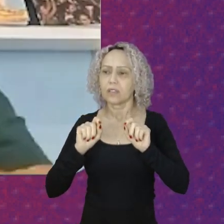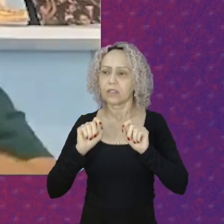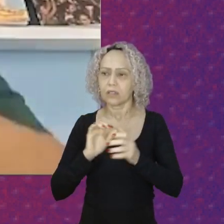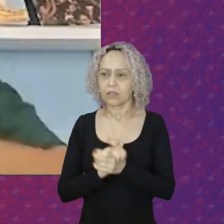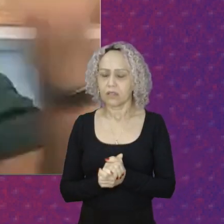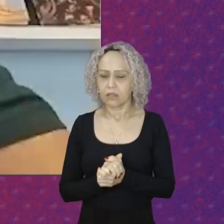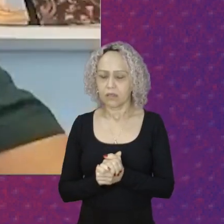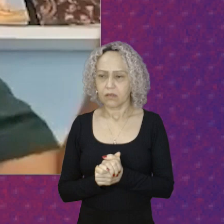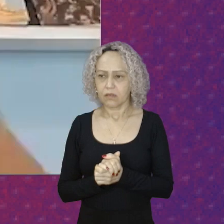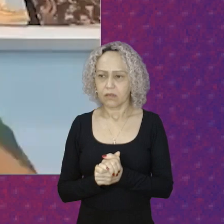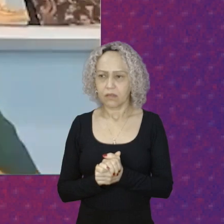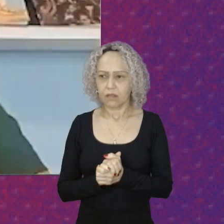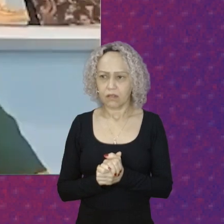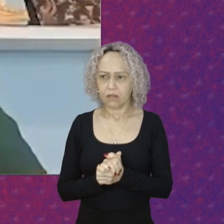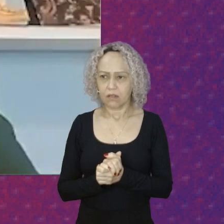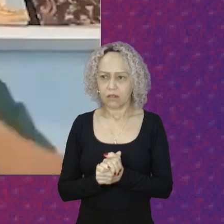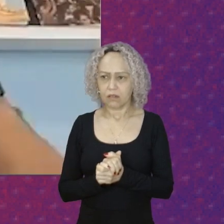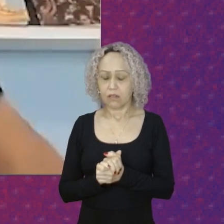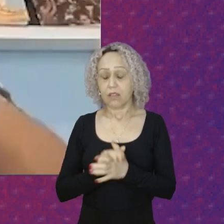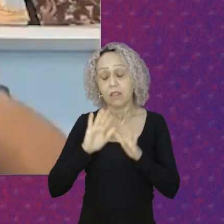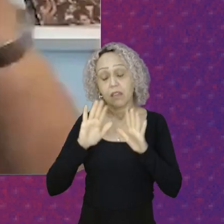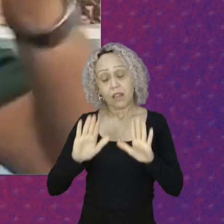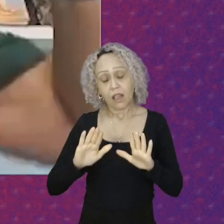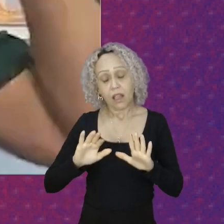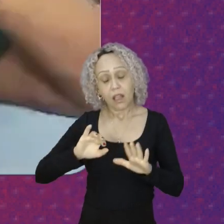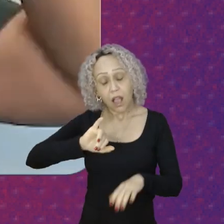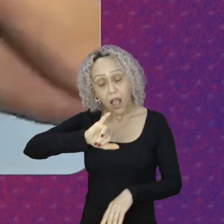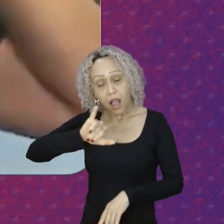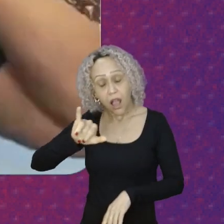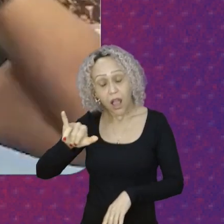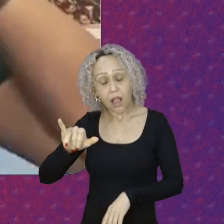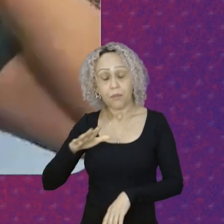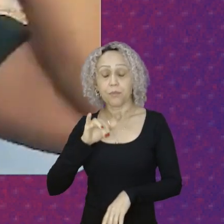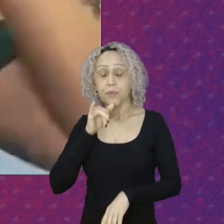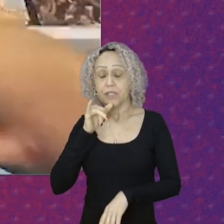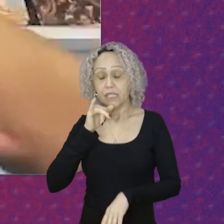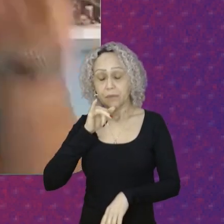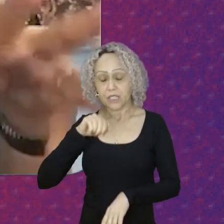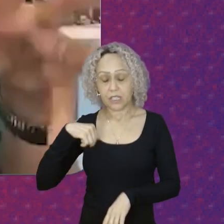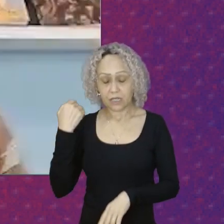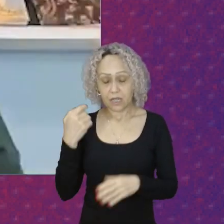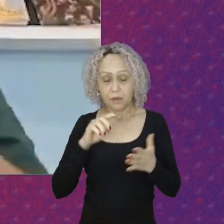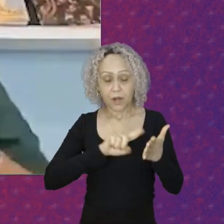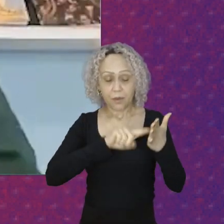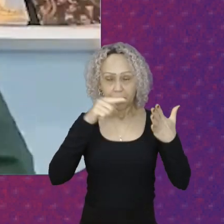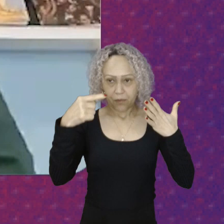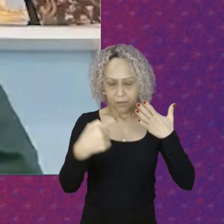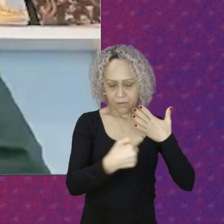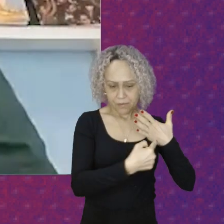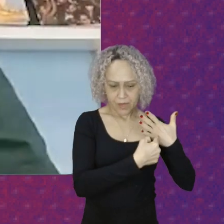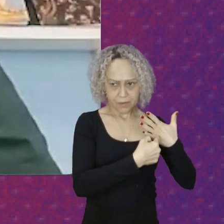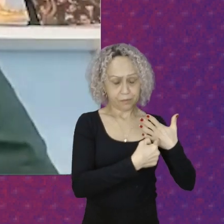deve deixar o cavalo encilhado passando. Encilhado quer dizer o cavalo que já está com os peleiros, que já está com tudo